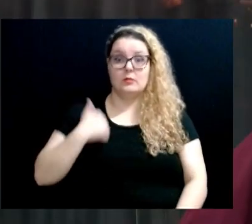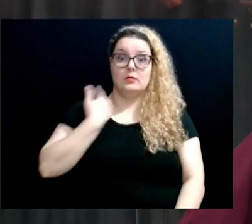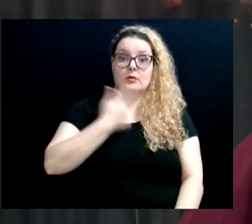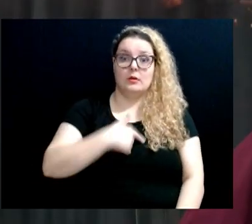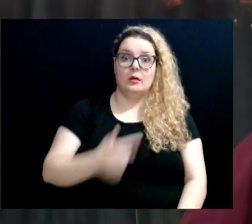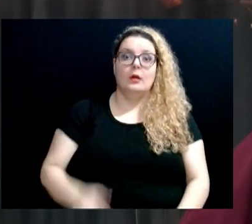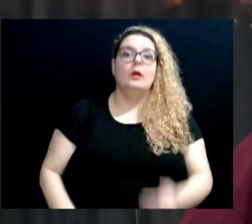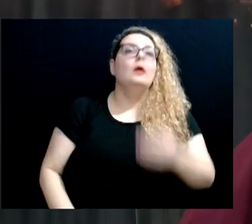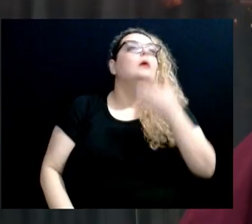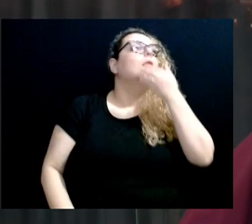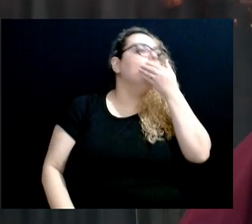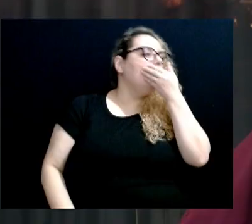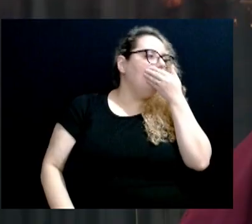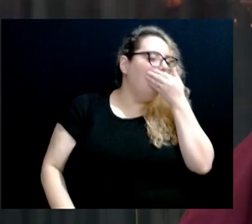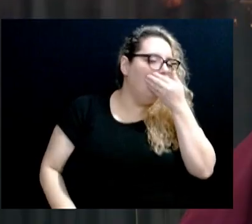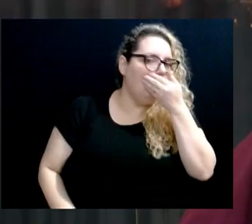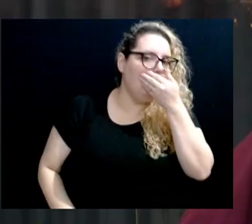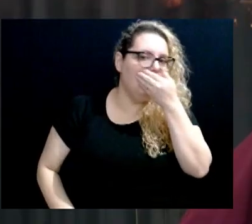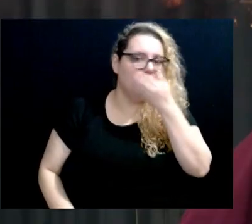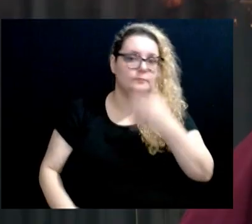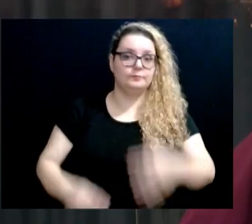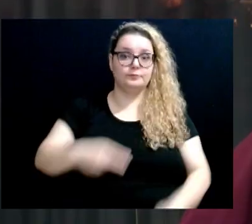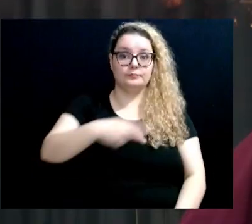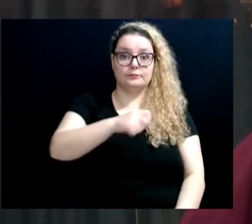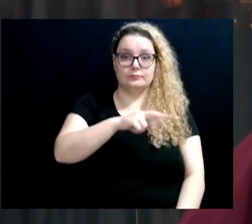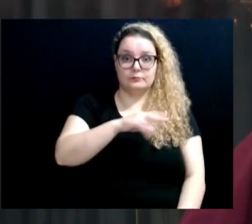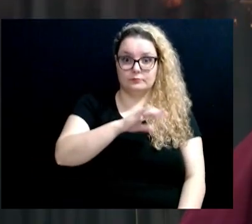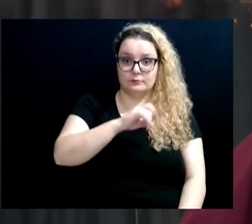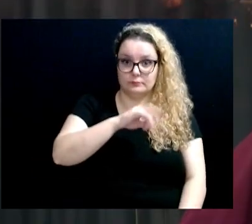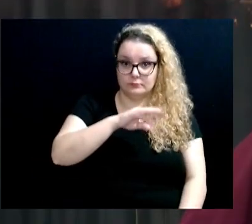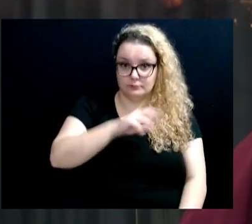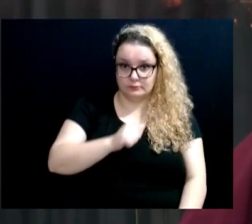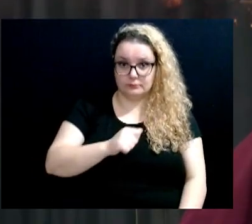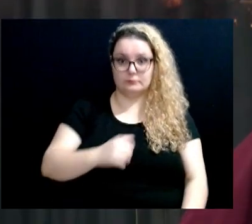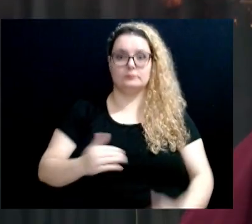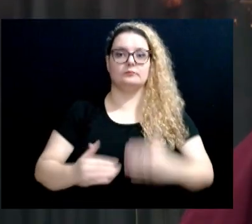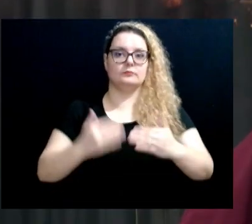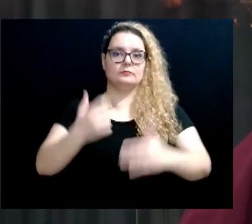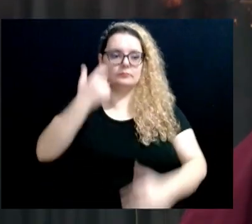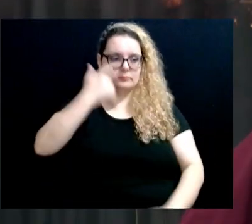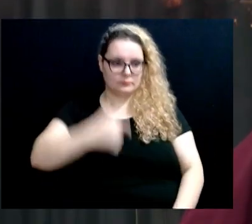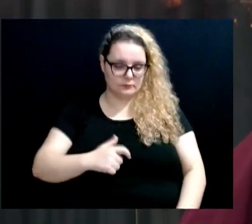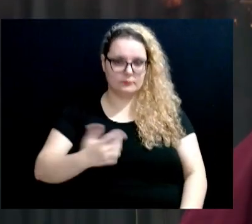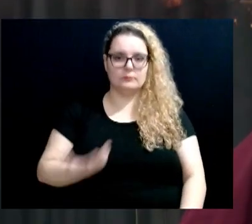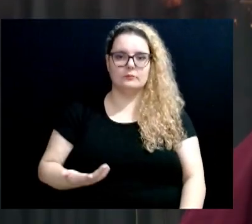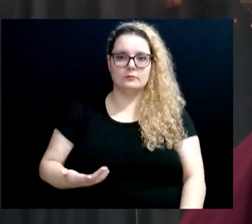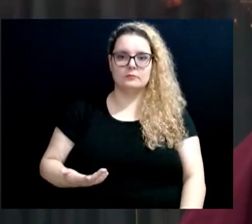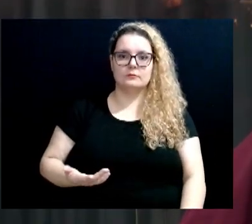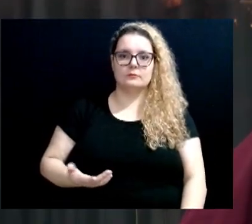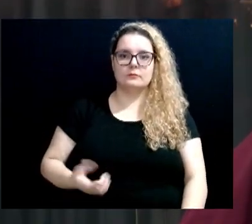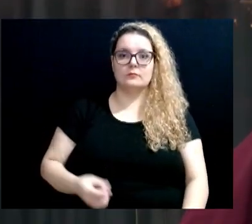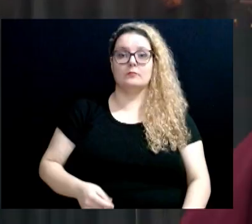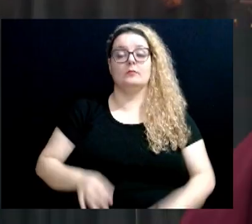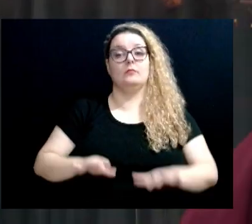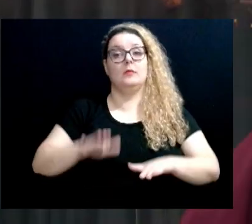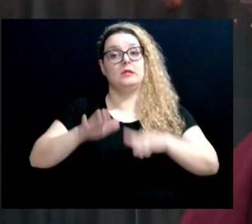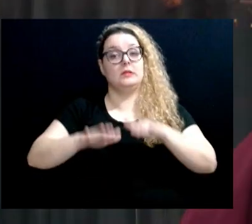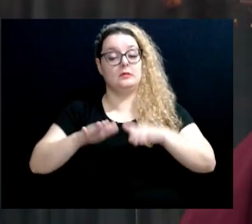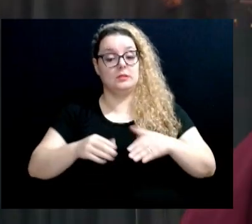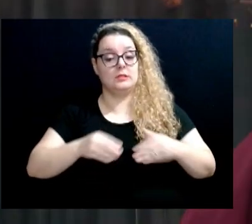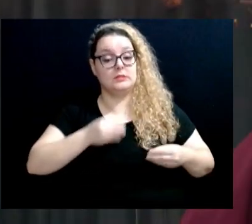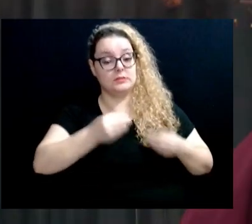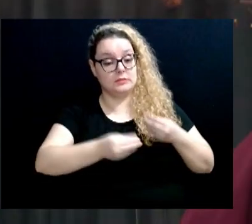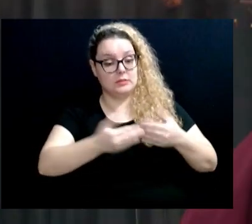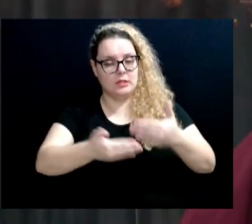fase narcísica, né, para a constituição do eu e do ego do indivíduo, né? Só que muitas vezes dentro desse processo